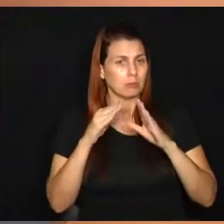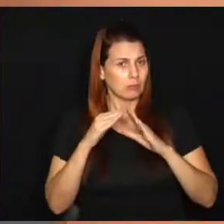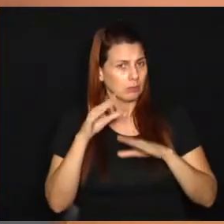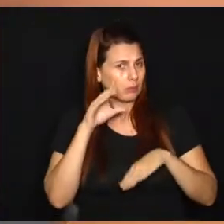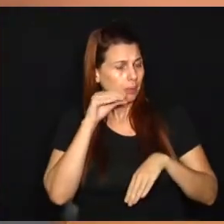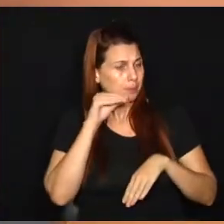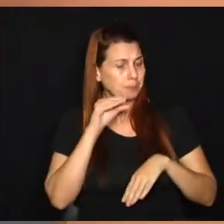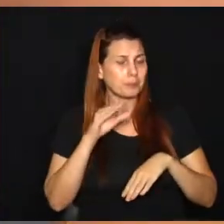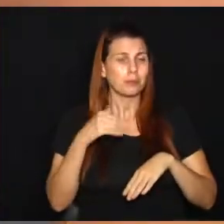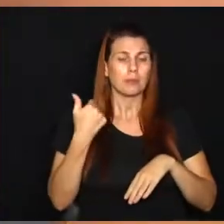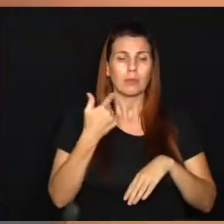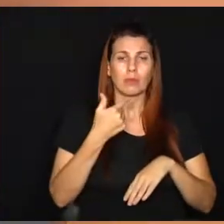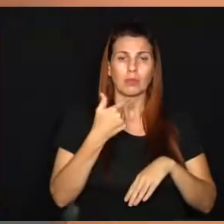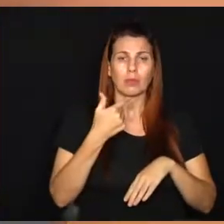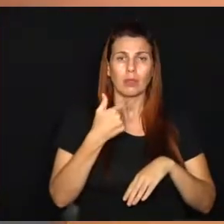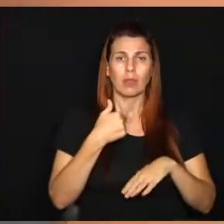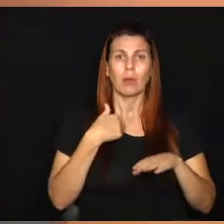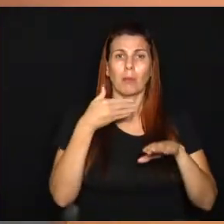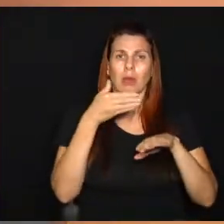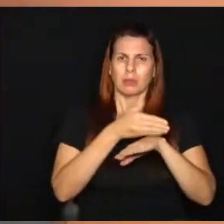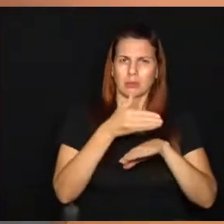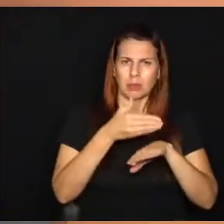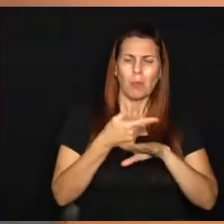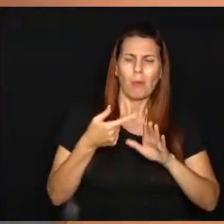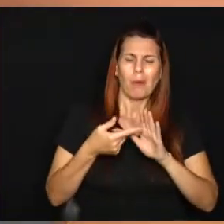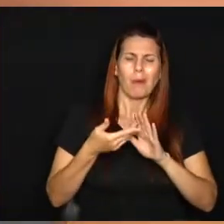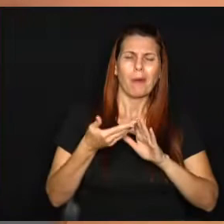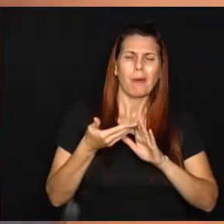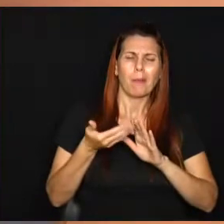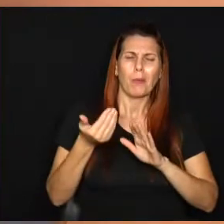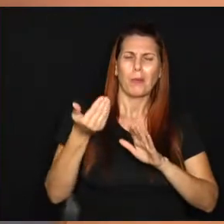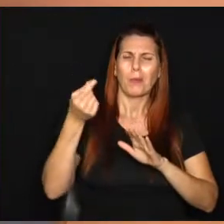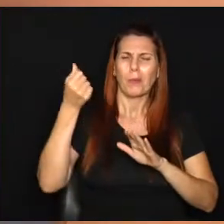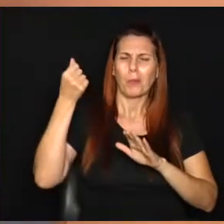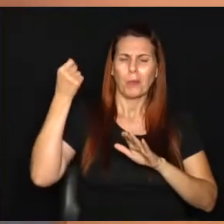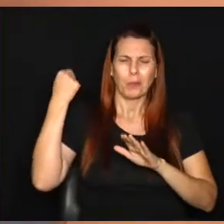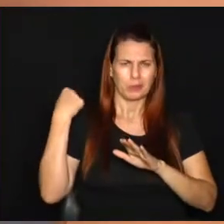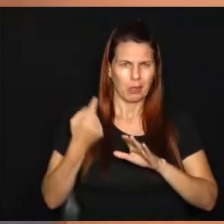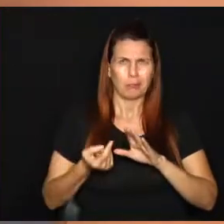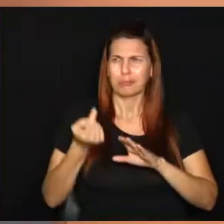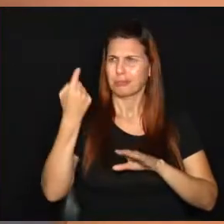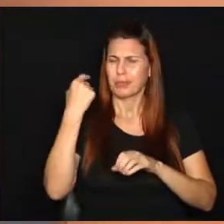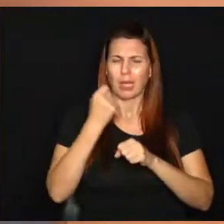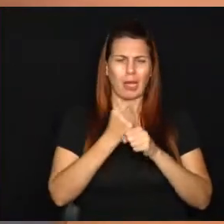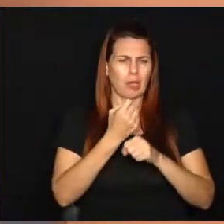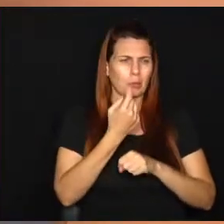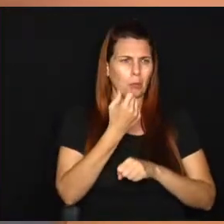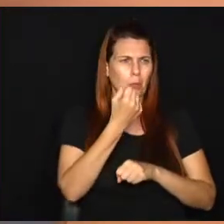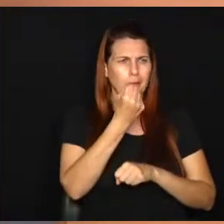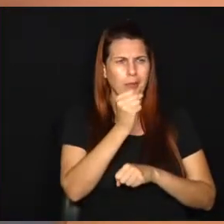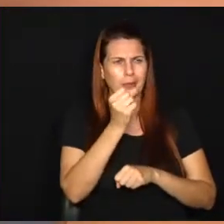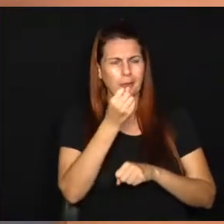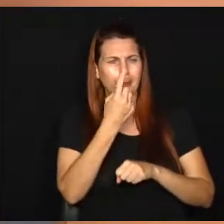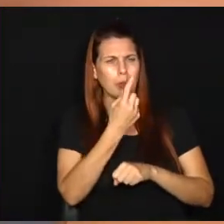dessa organização antes de ser sindicato, antes de 86, que as trabalhadoras domésticas até